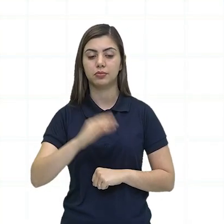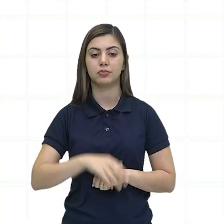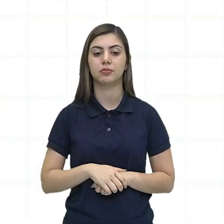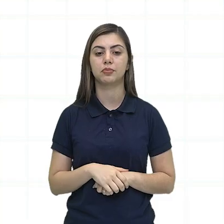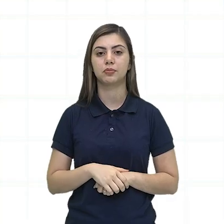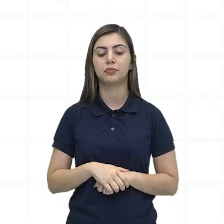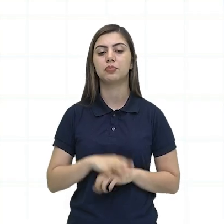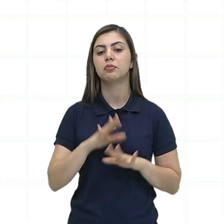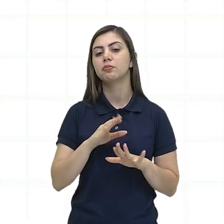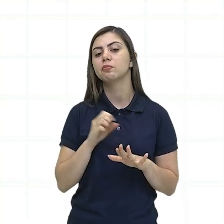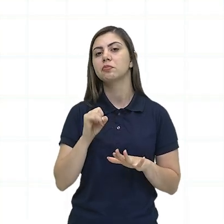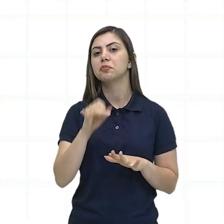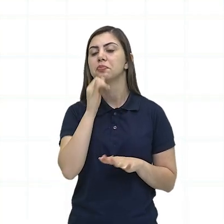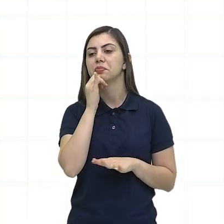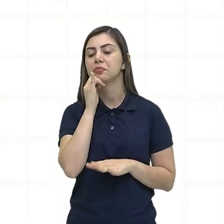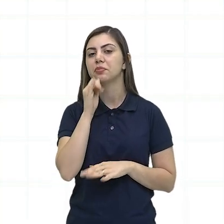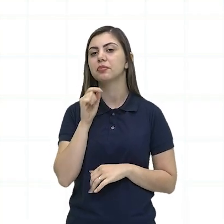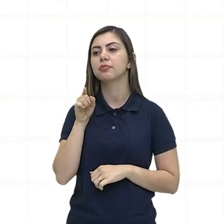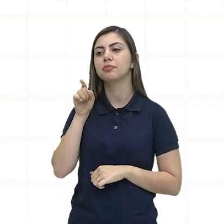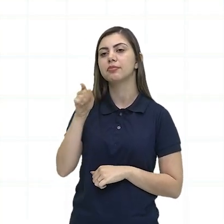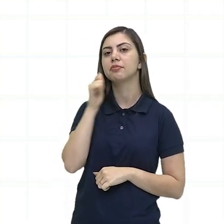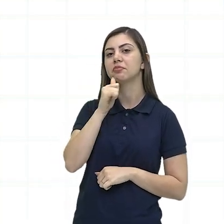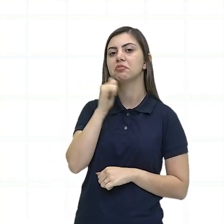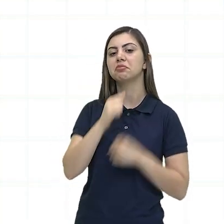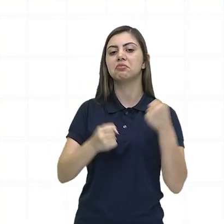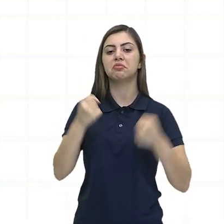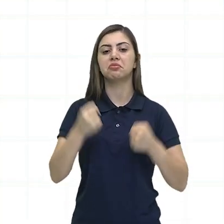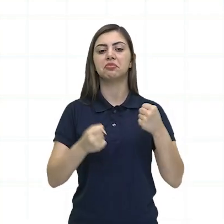ela não dirige, ia ficar como she